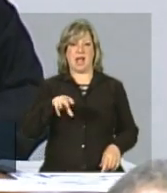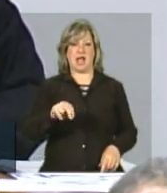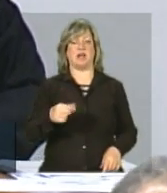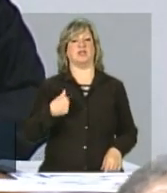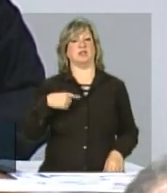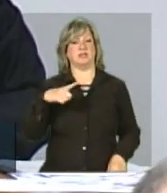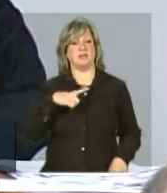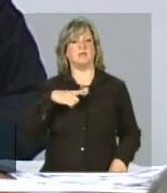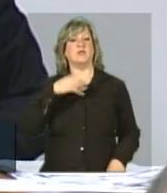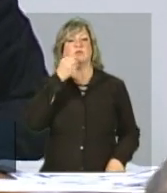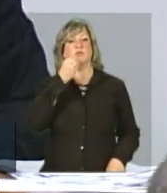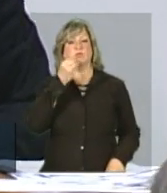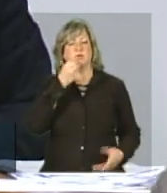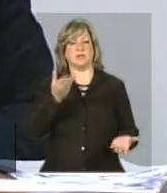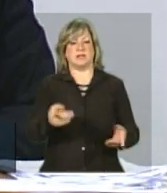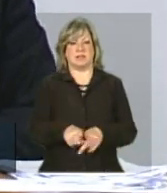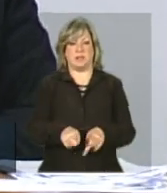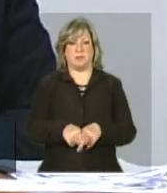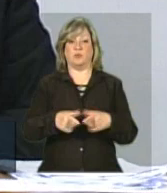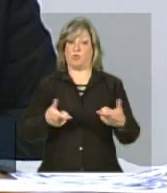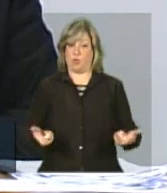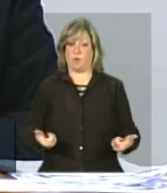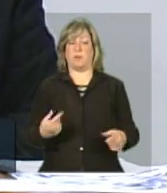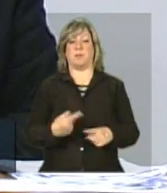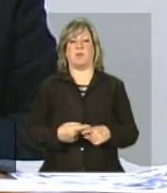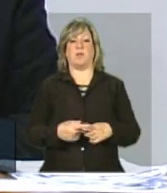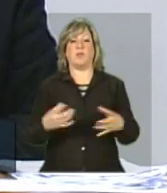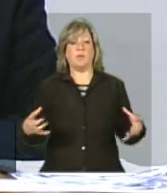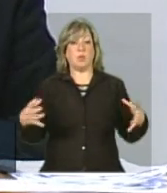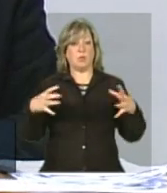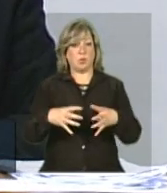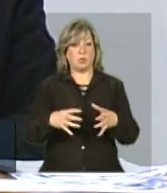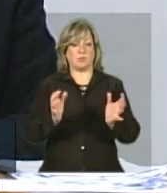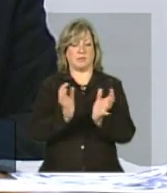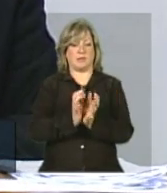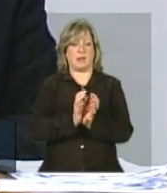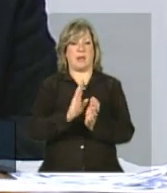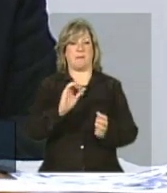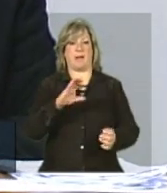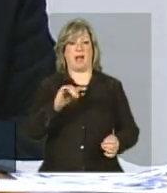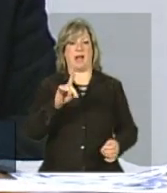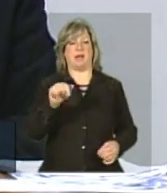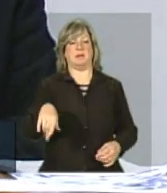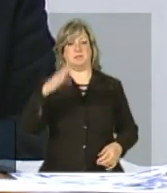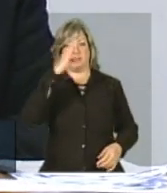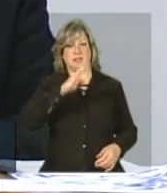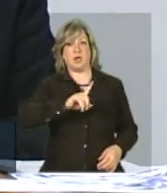privilégio, presidente Jonas Donizete, de compor uma bancada brasileira em Zurique, na